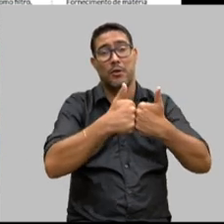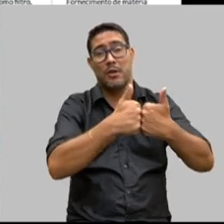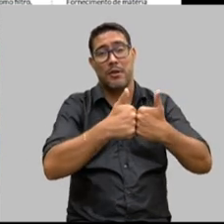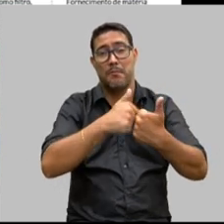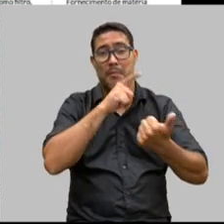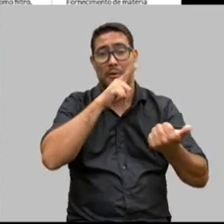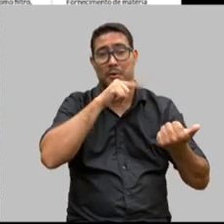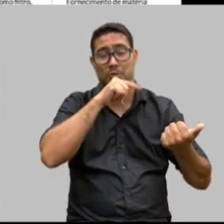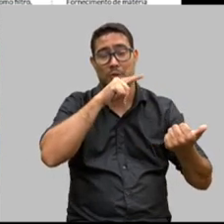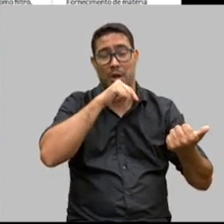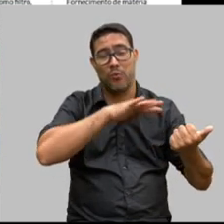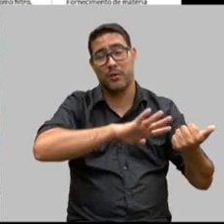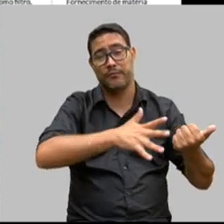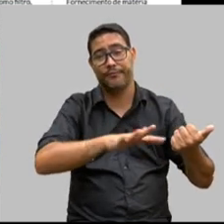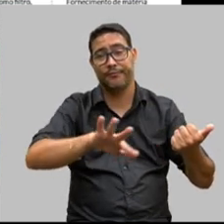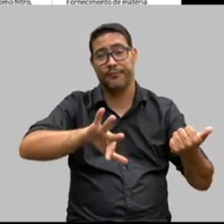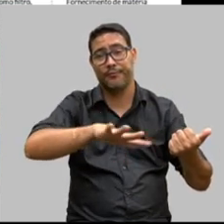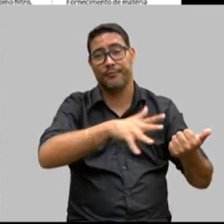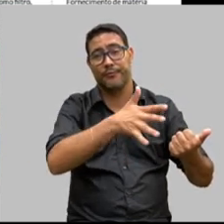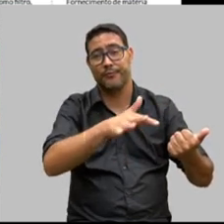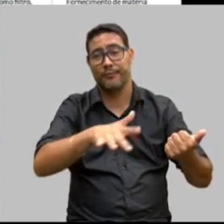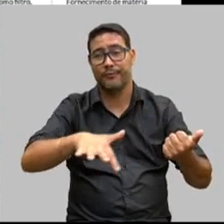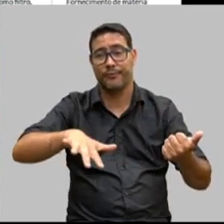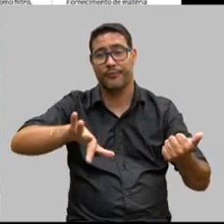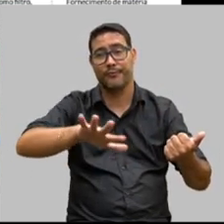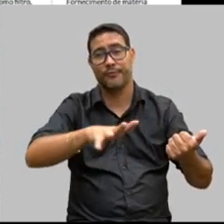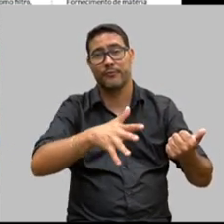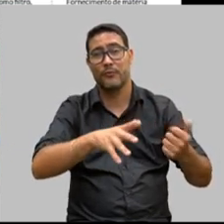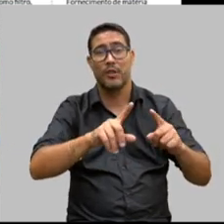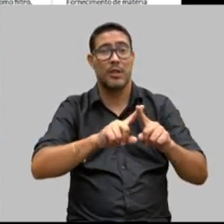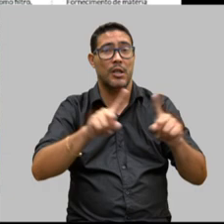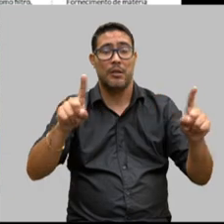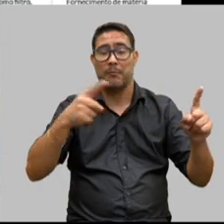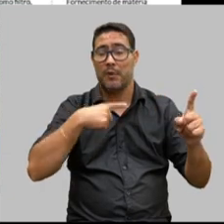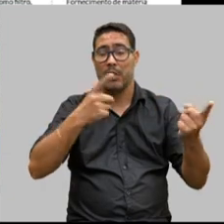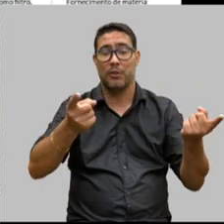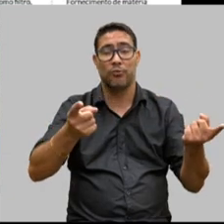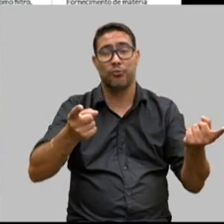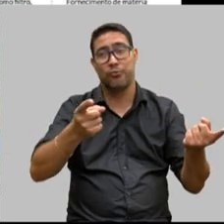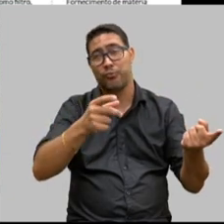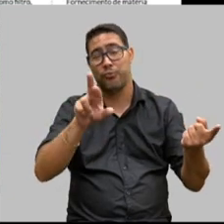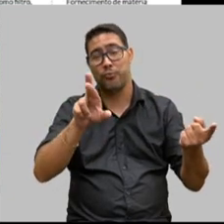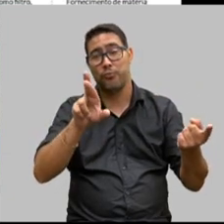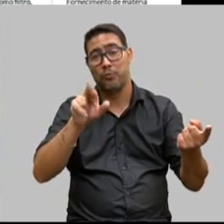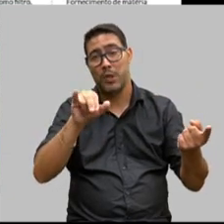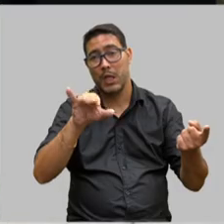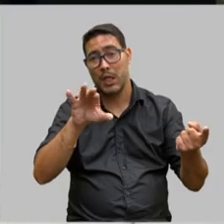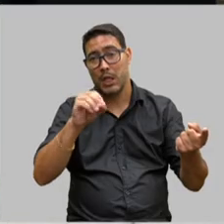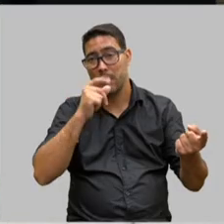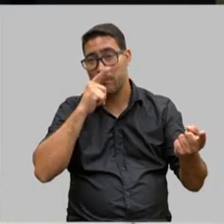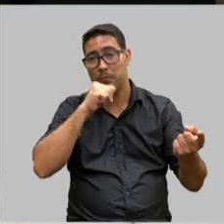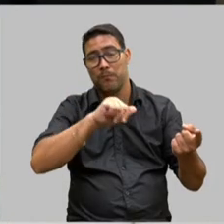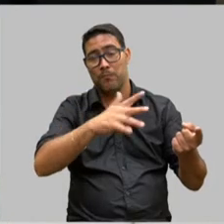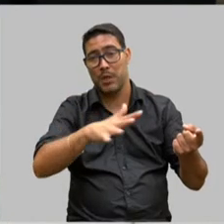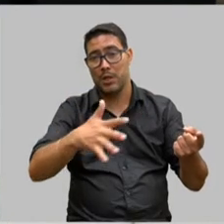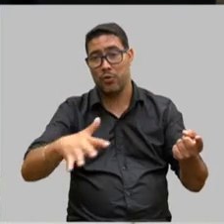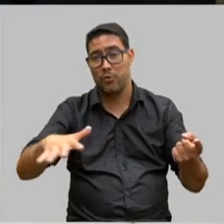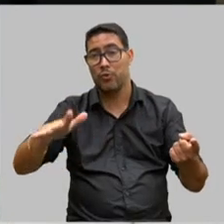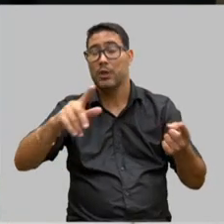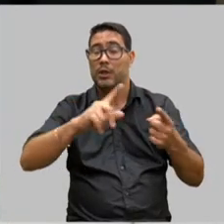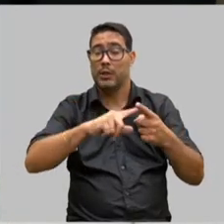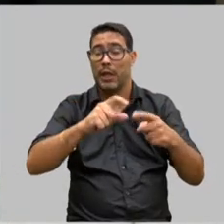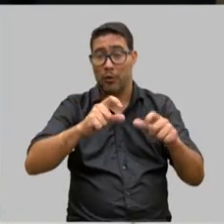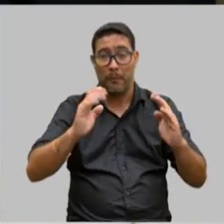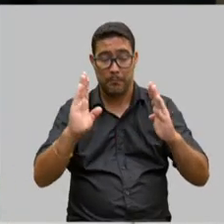vezes, à margem de rios. Só que os rios, eles têm períodos de que eles estão mais secos e